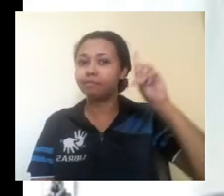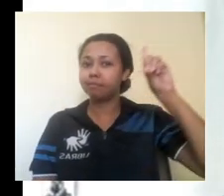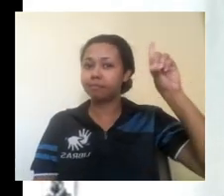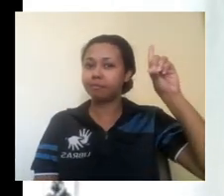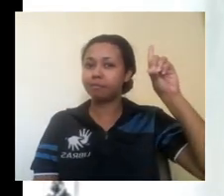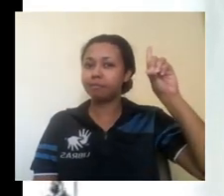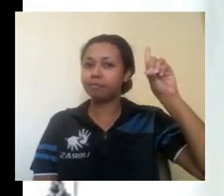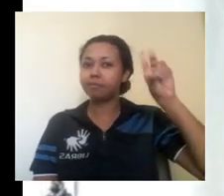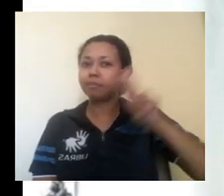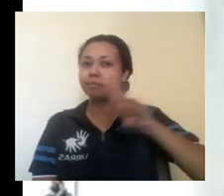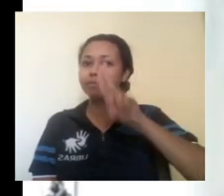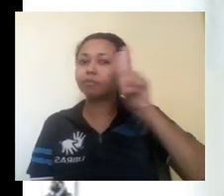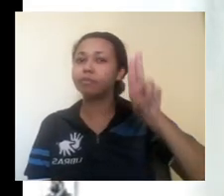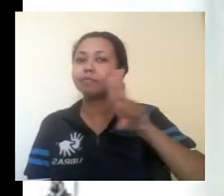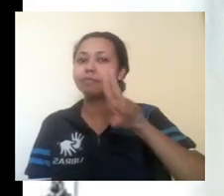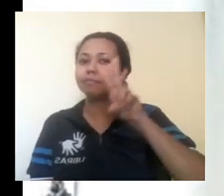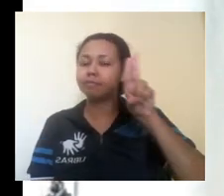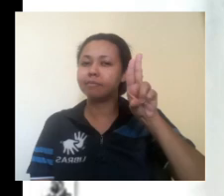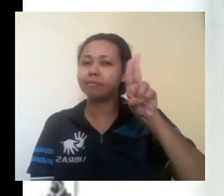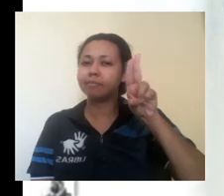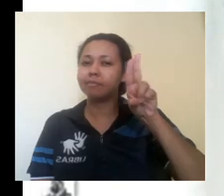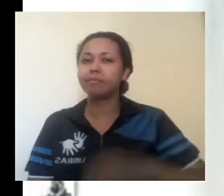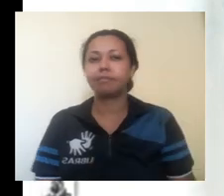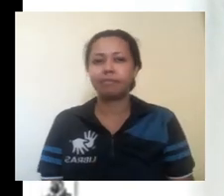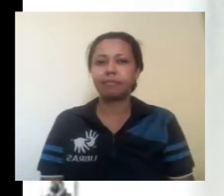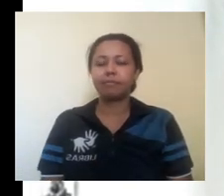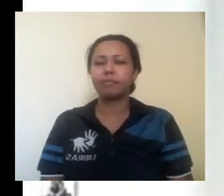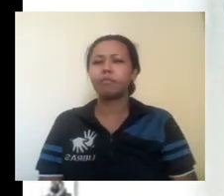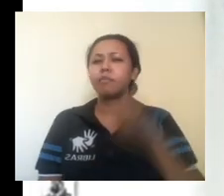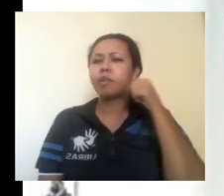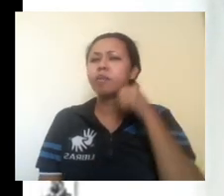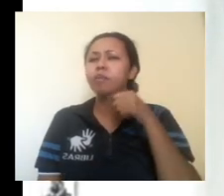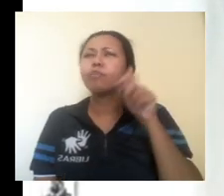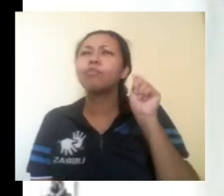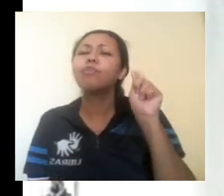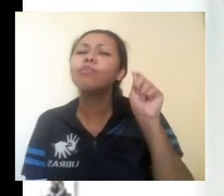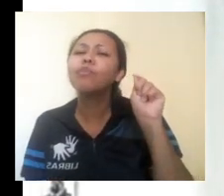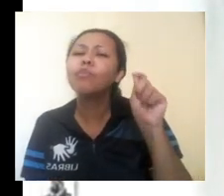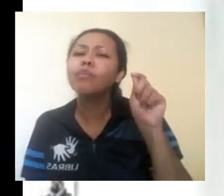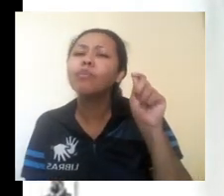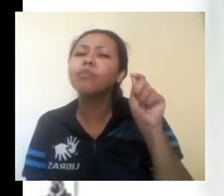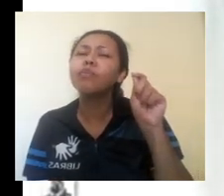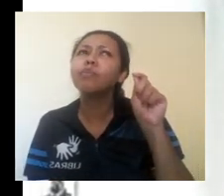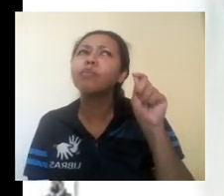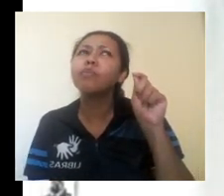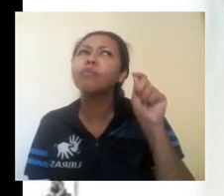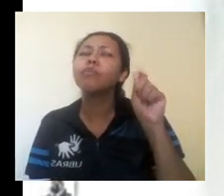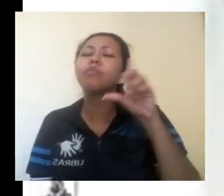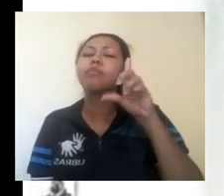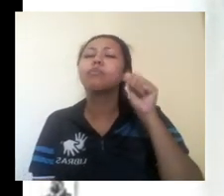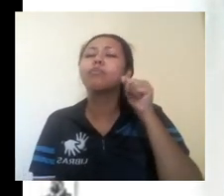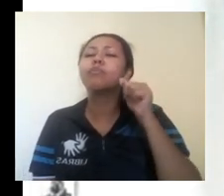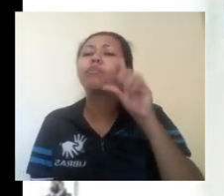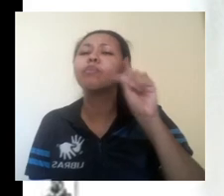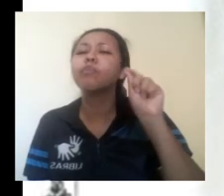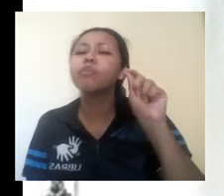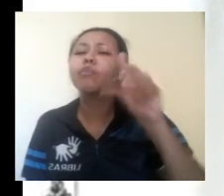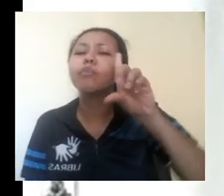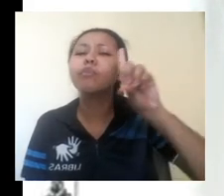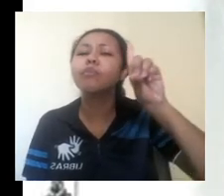faz, quem é a mulher útil e o que é que torna inútil. Vamos ver se isso é verdade, vamos ver se